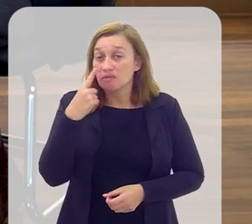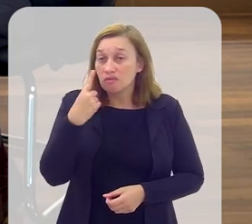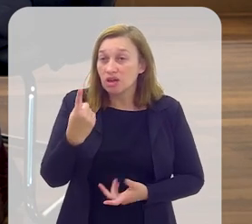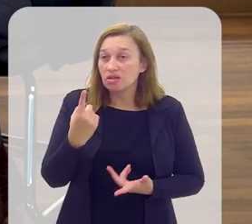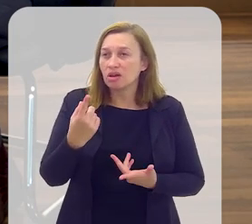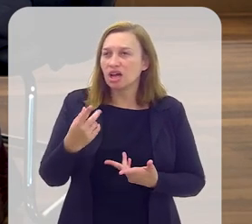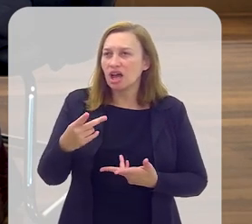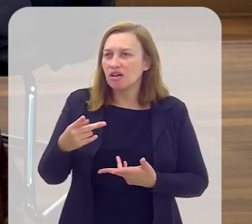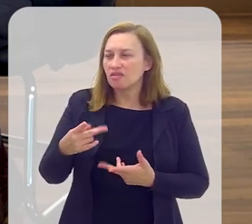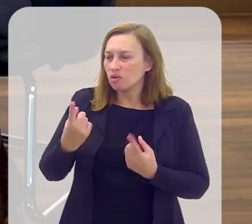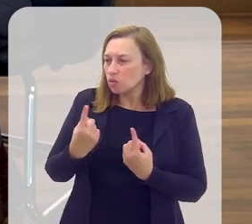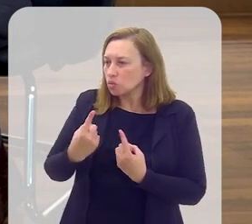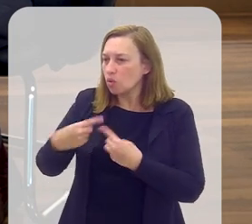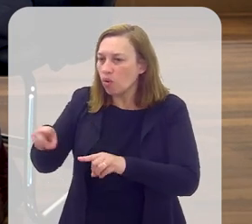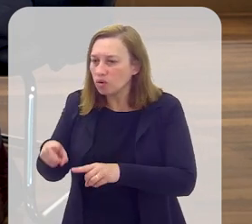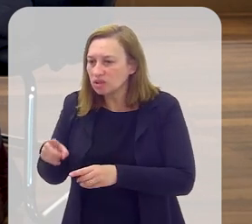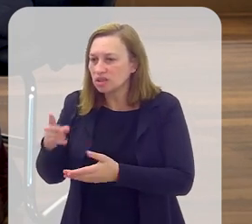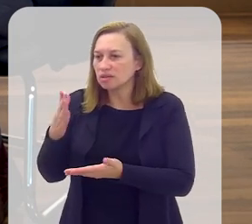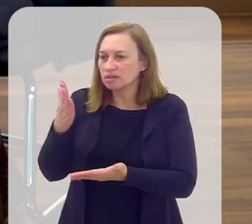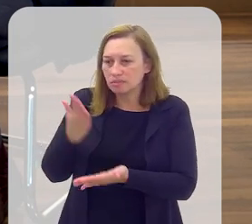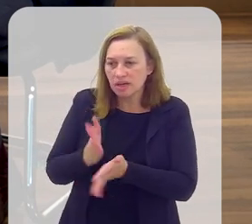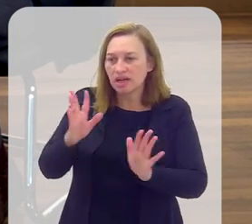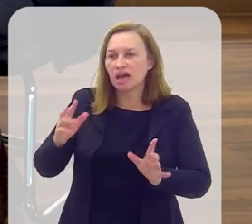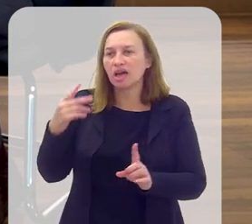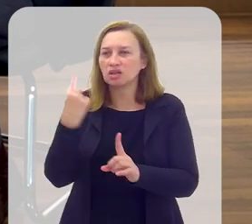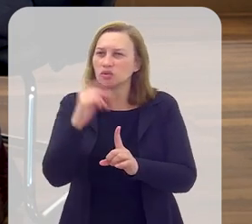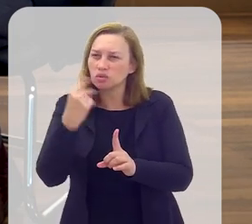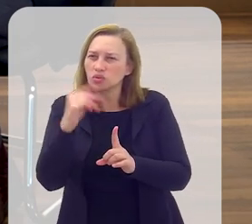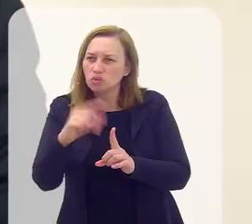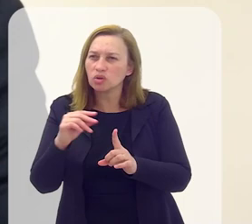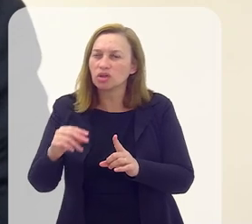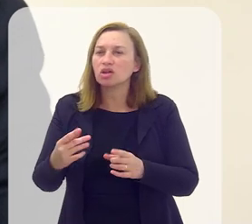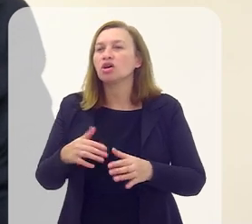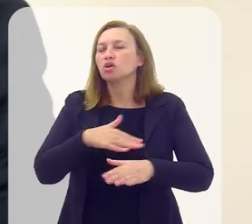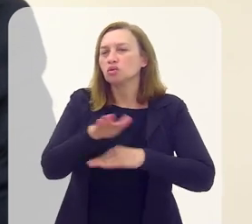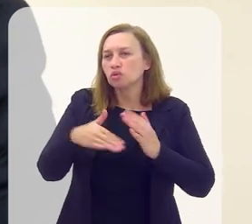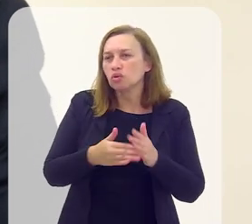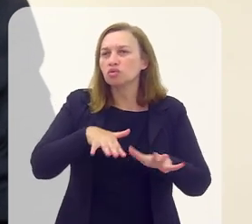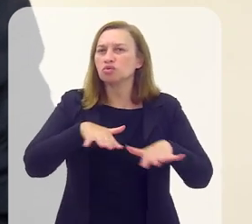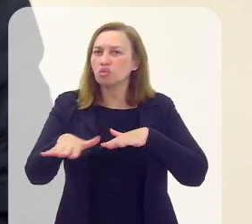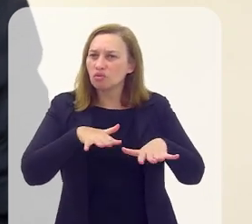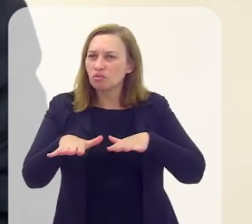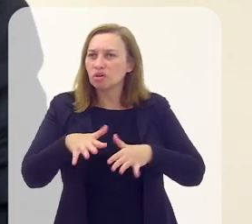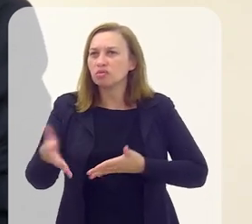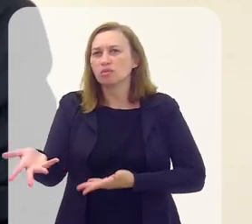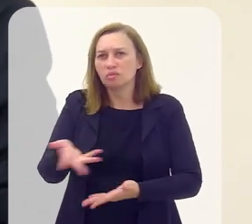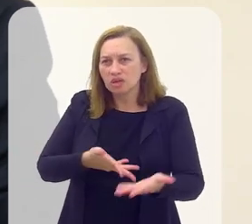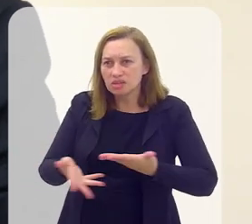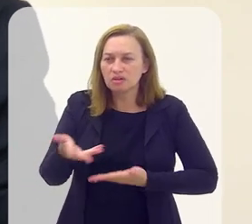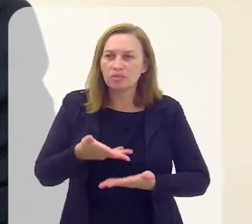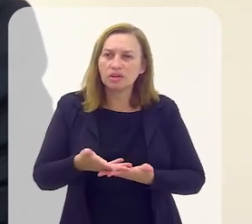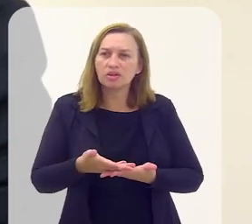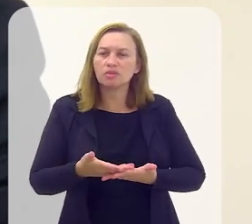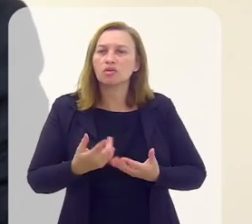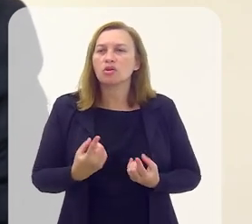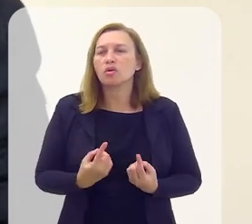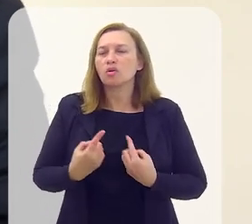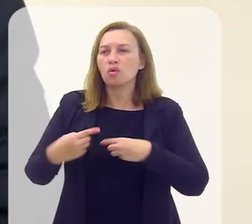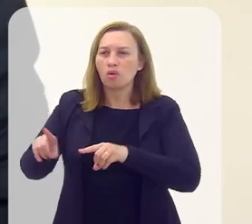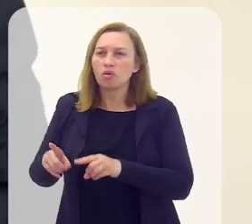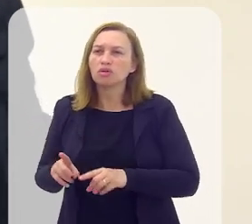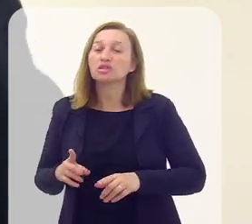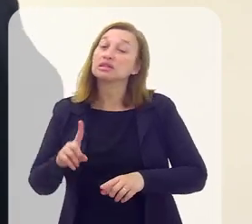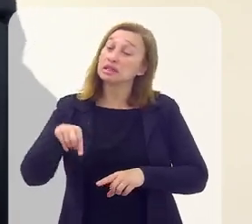tem o Tortura Nunca Mais, da Cecília Coimbra, a ABI se envolve, né, com todos esses movimentos, participa ativamente da campanha pela